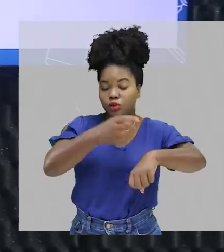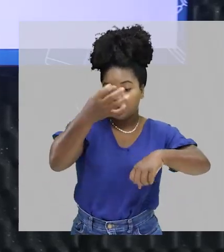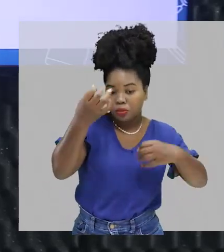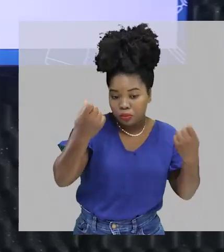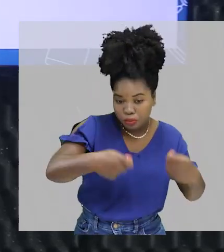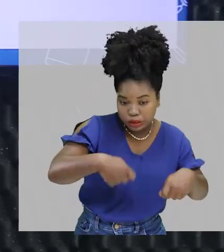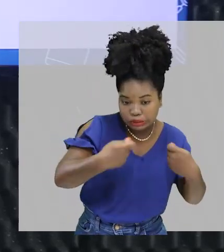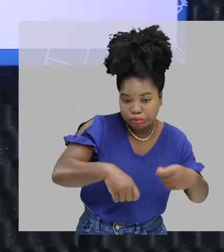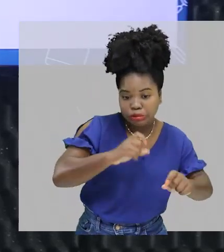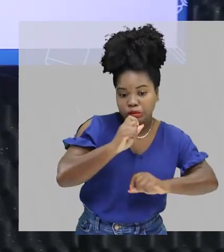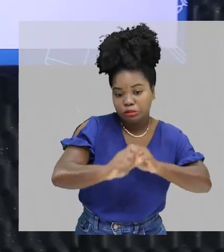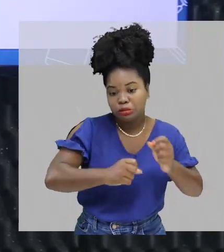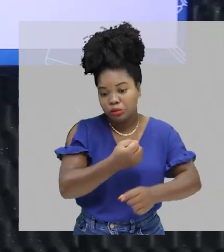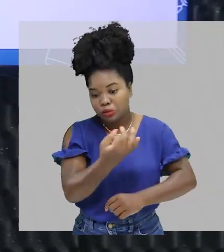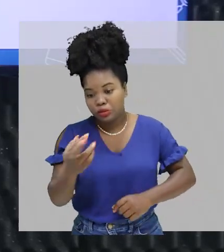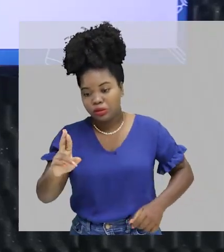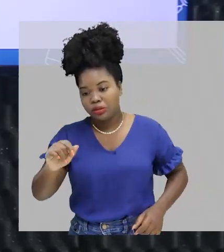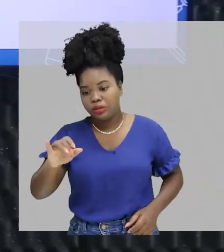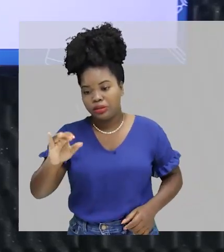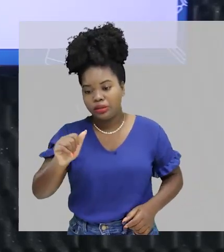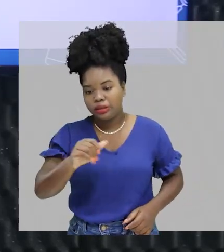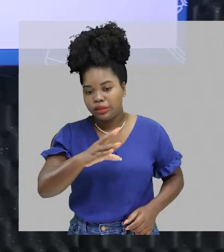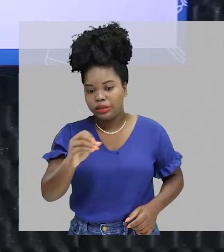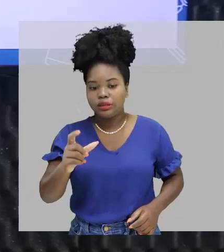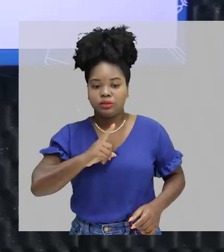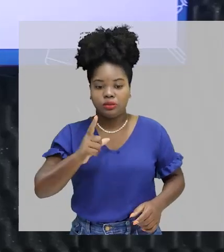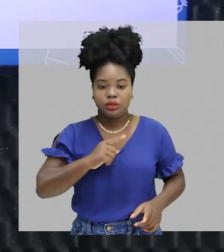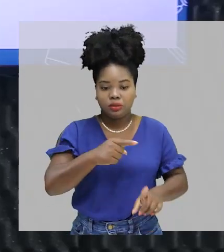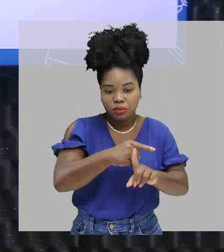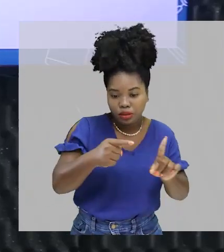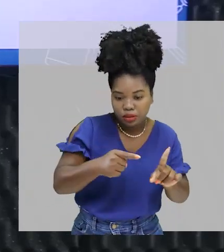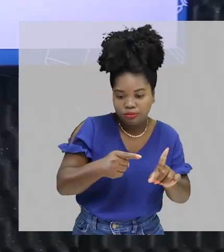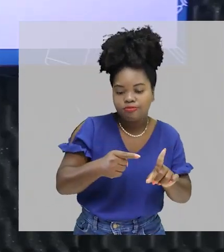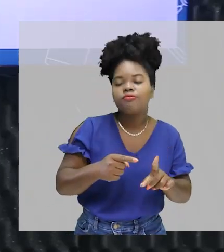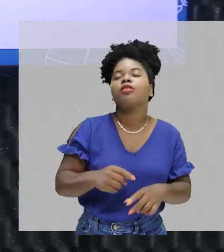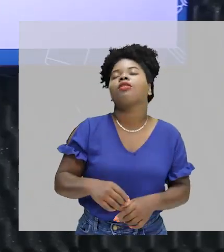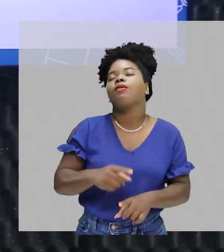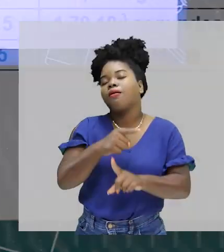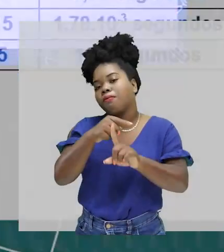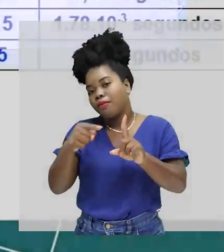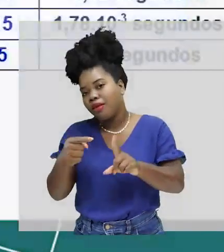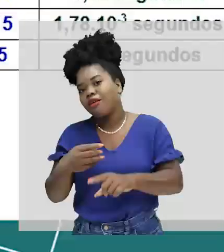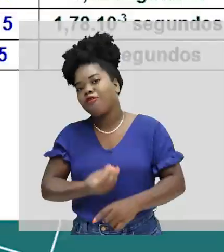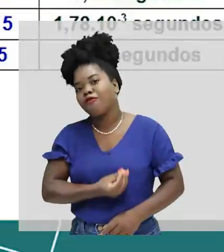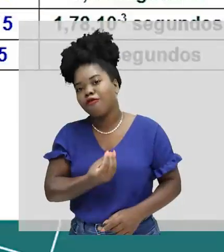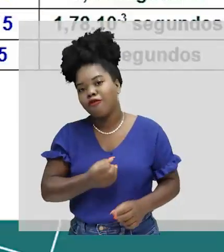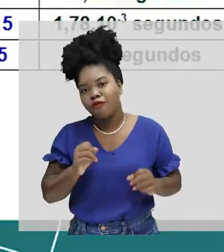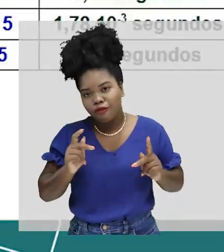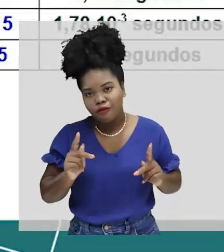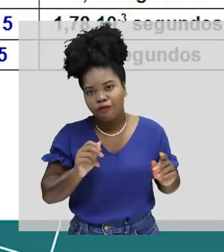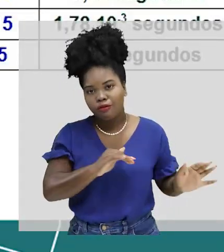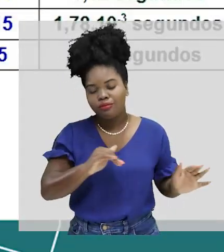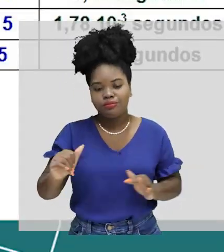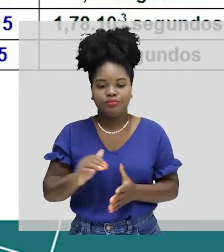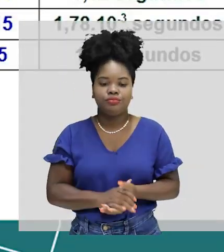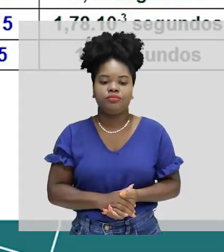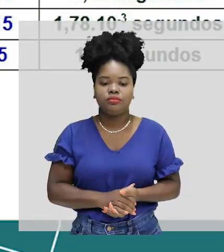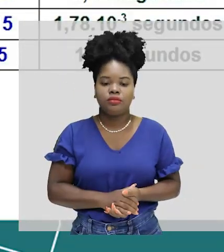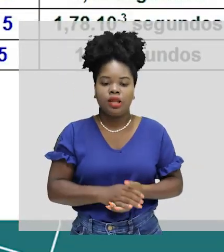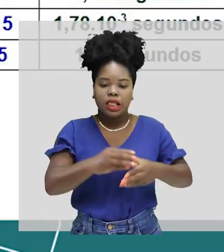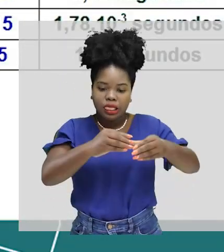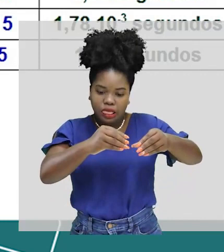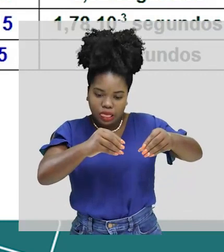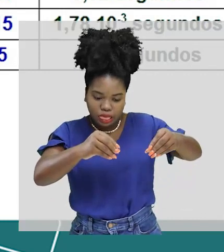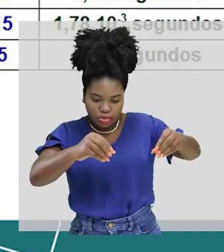para que a quantidade de radiação caia pela metade, chamamos de meia-vida. Essa desintegração,